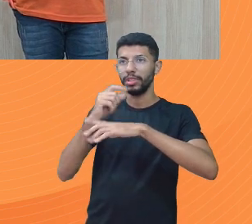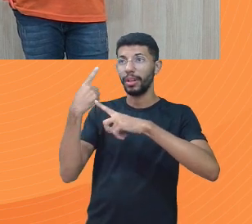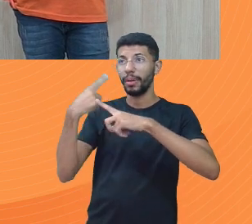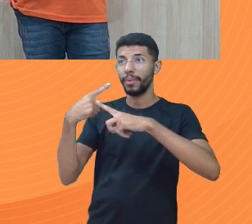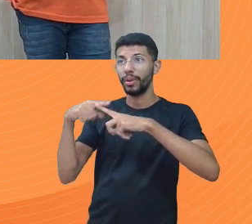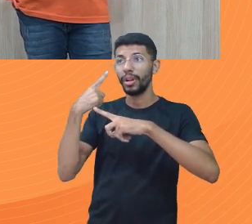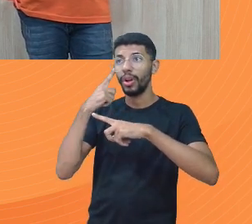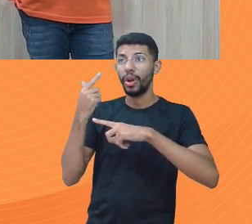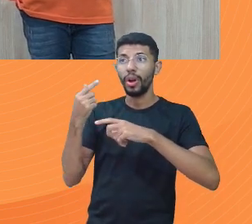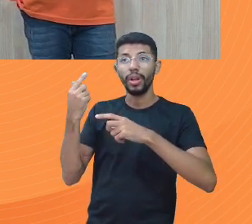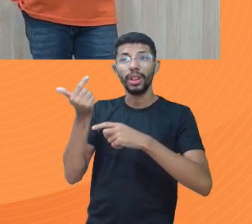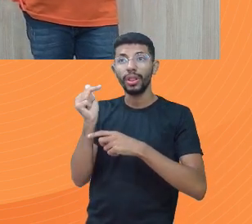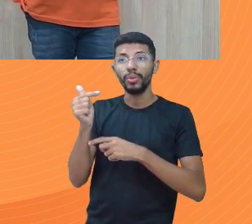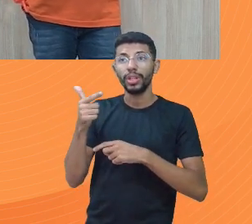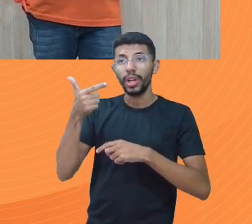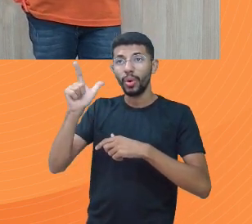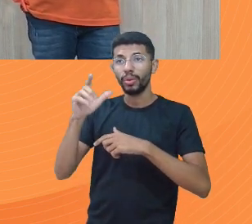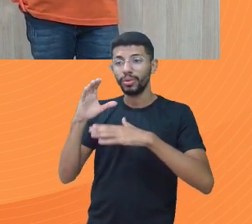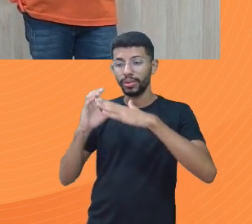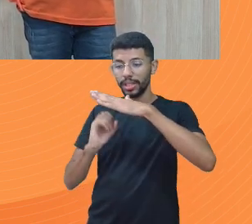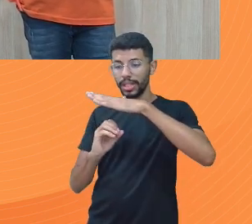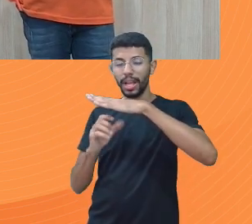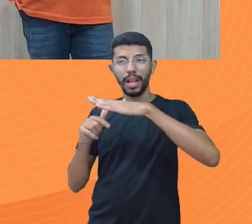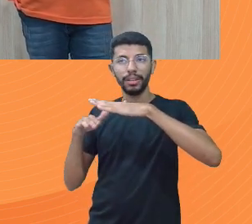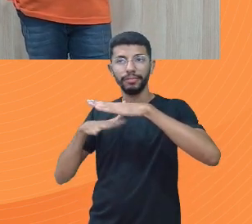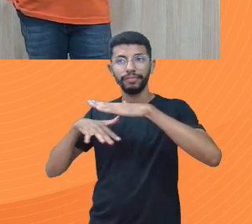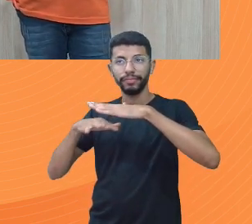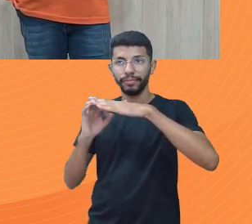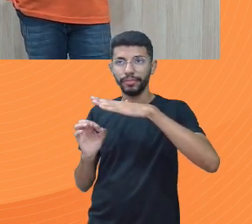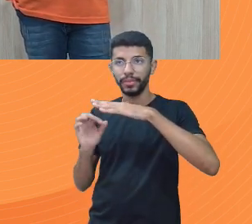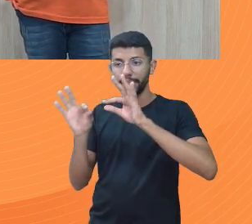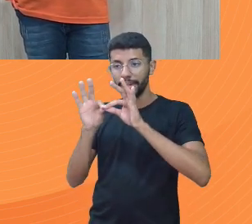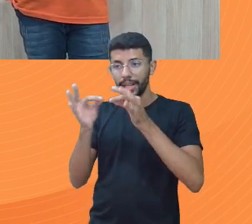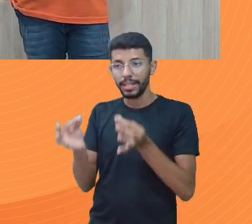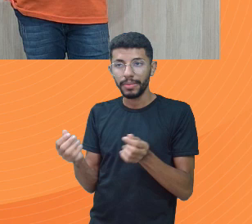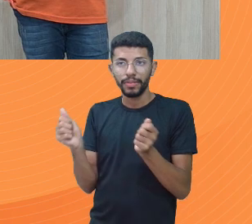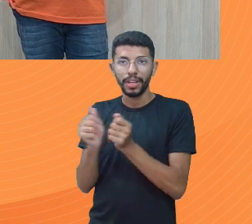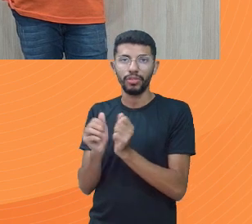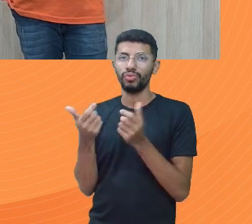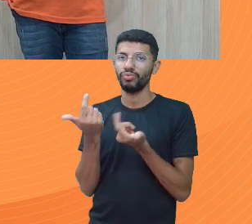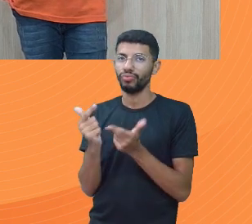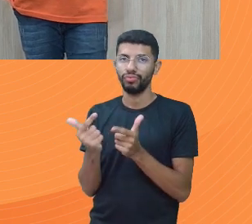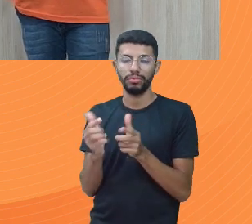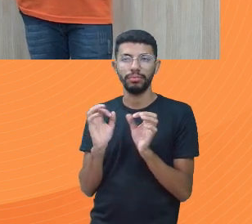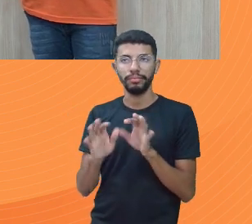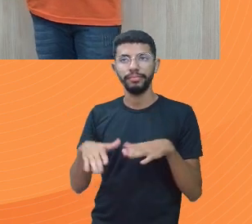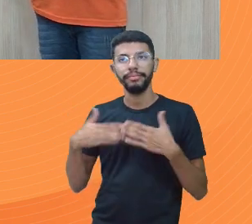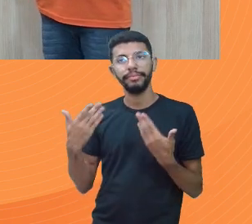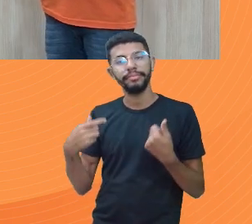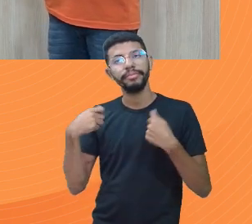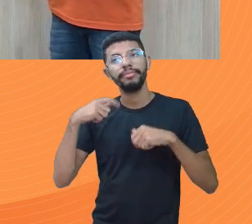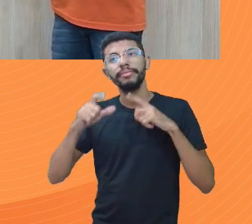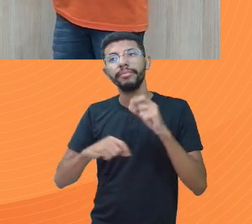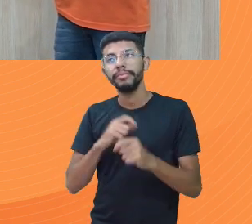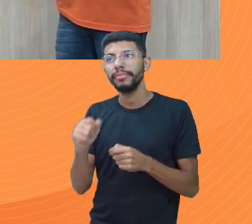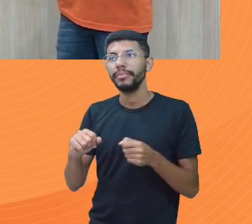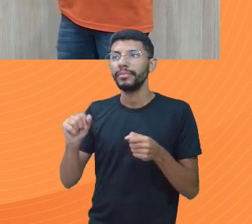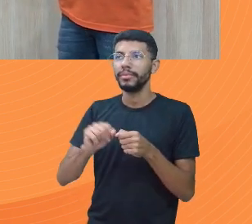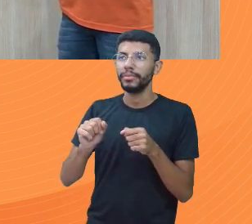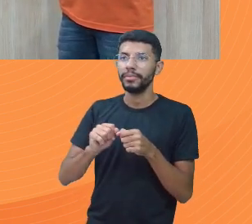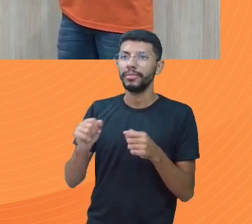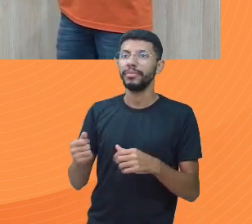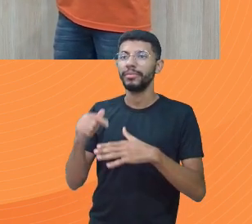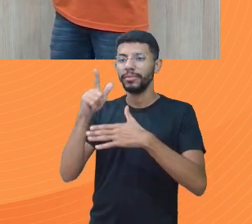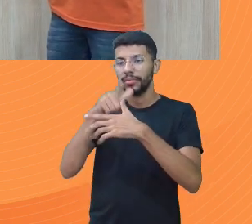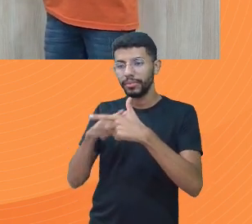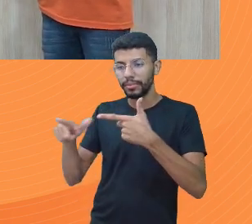não? Porque eu não tenho um zero no denominador para simplificar junto com ele, tá certo? Então, eu vou ter que realizar aí a minha divisão